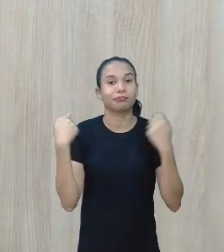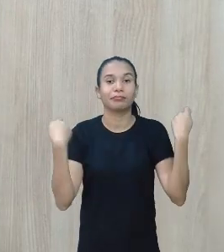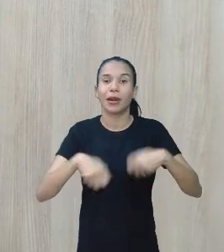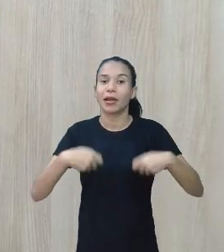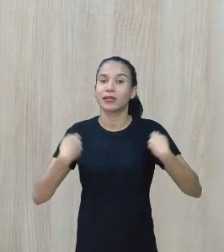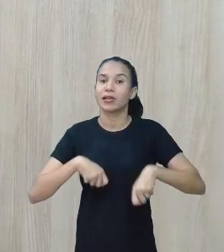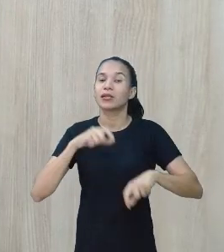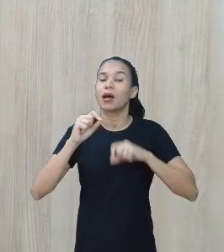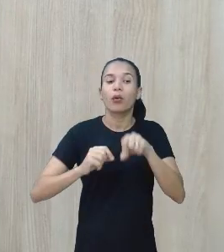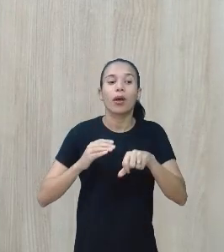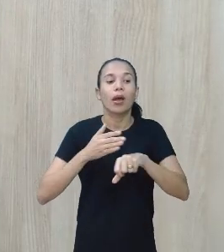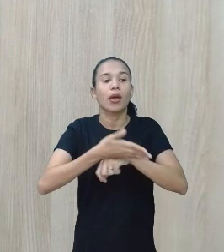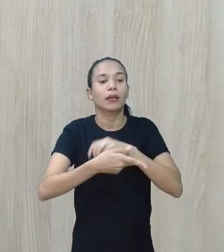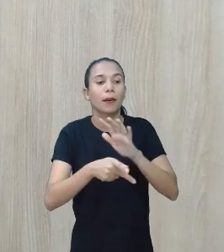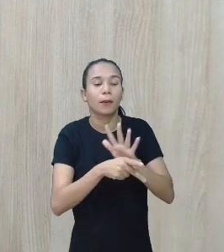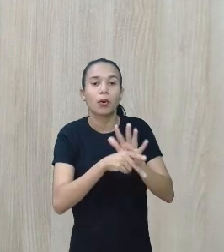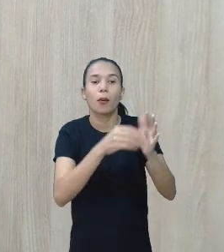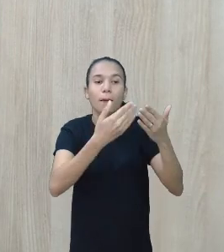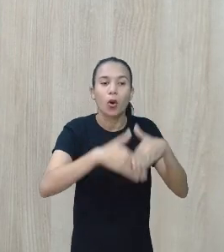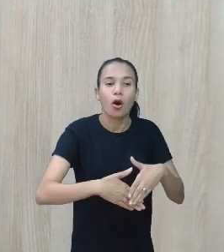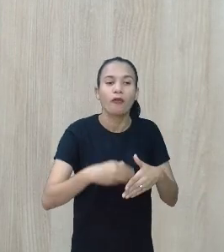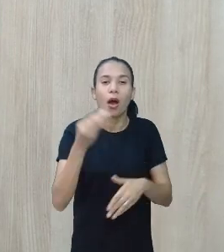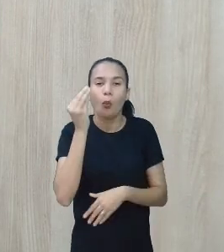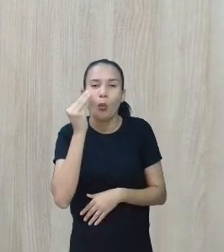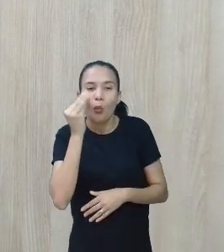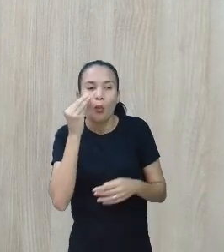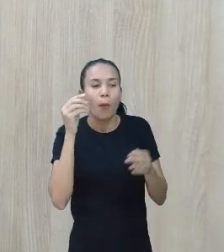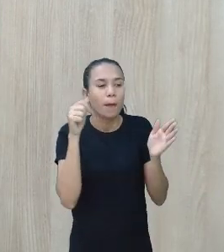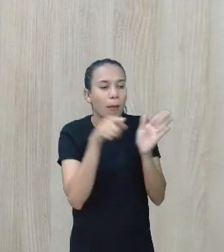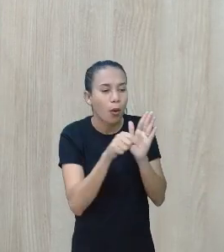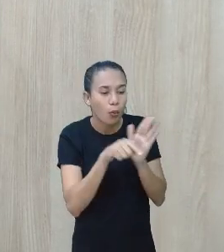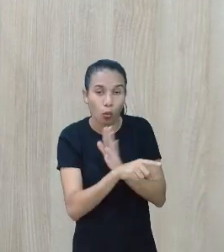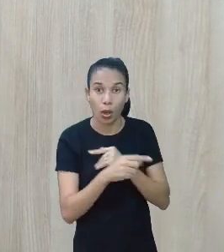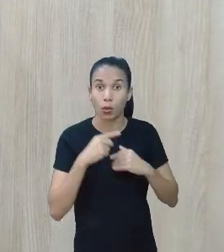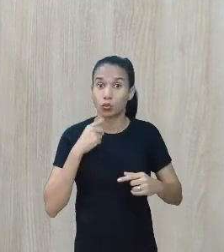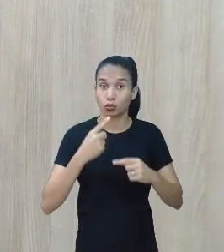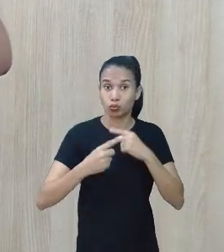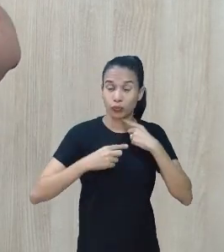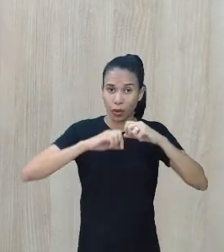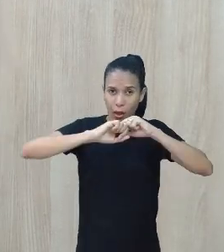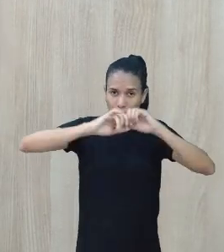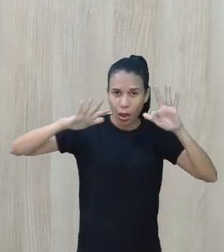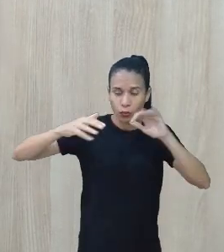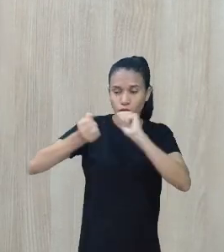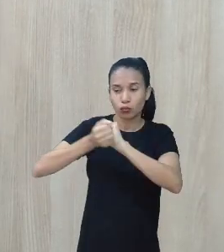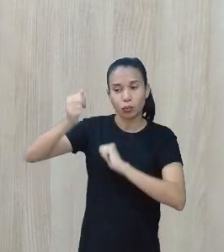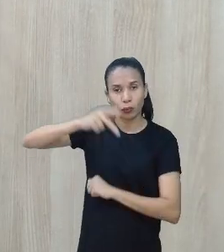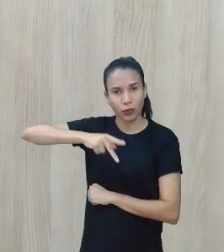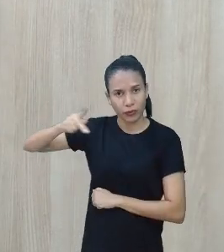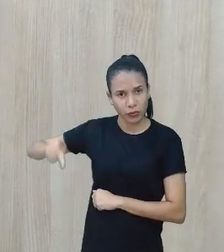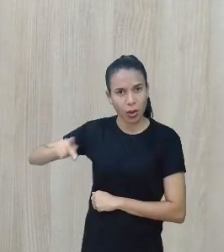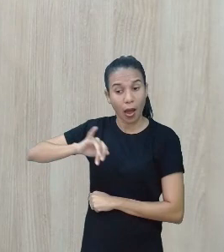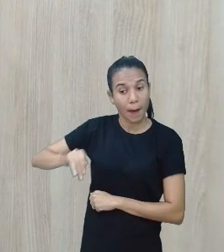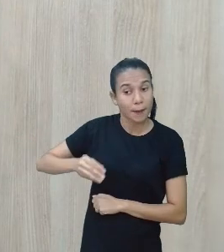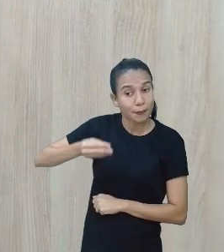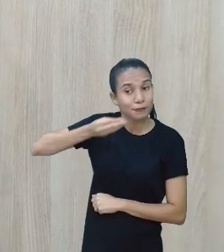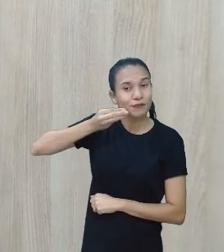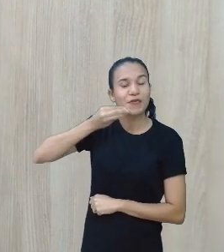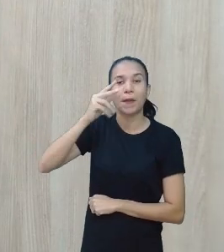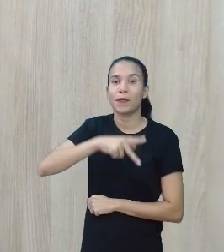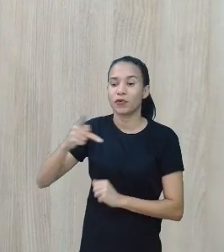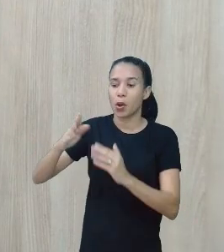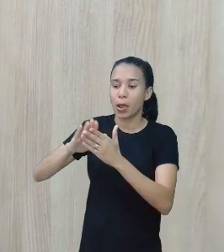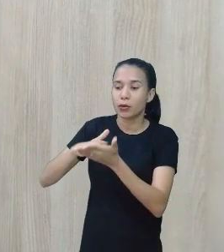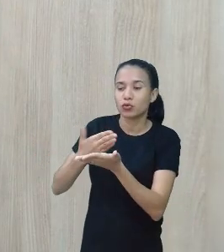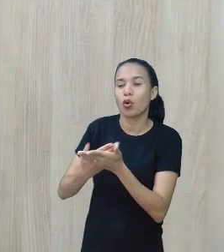precisam entrar no simulado, tenta fazer as questões, tira as dúvidas com o professor, né? Aproveite os professores na escola